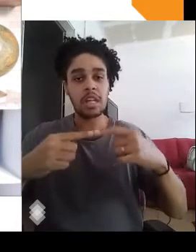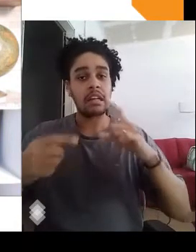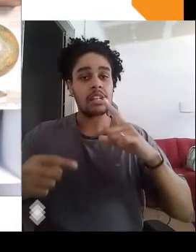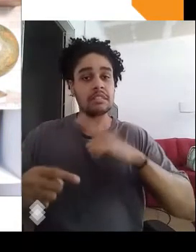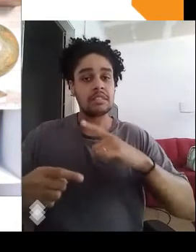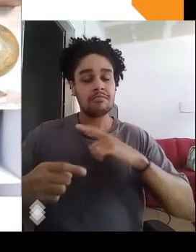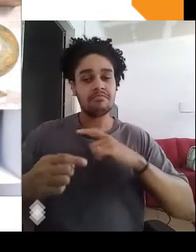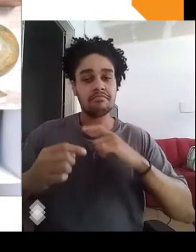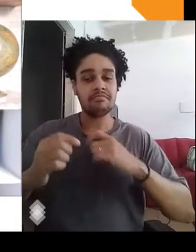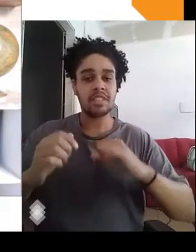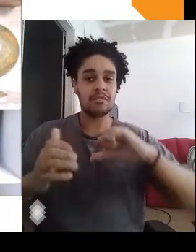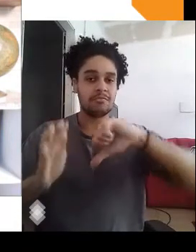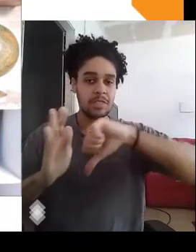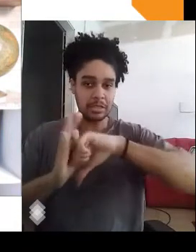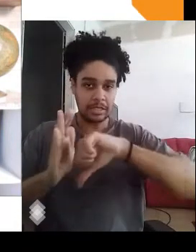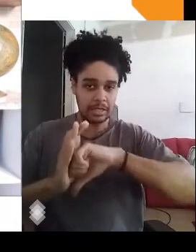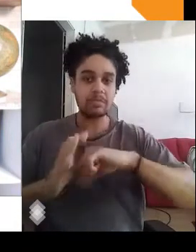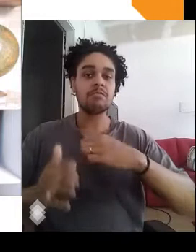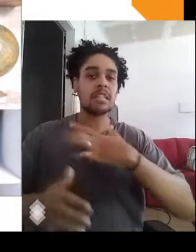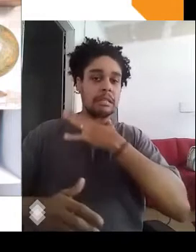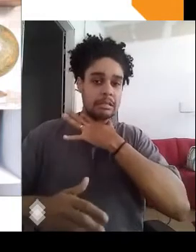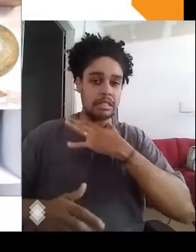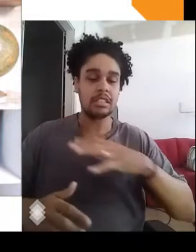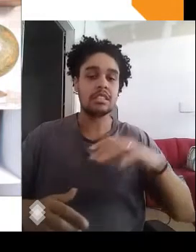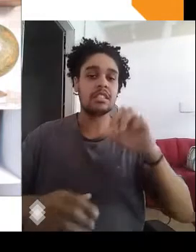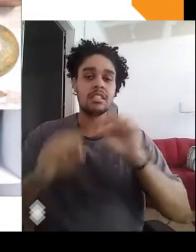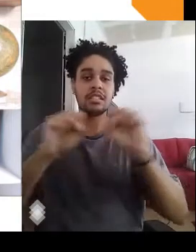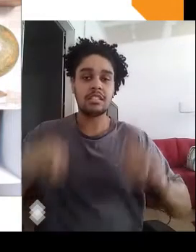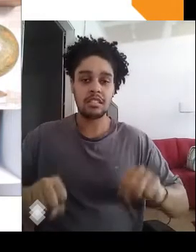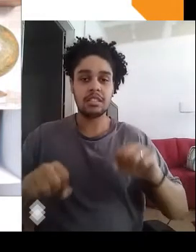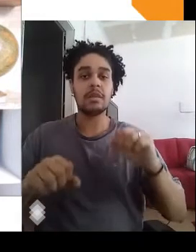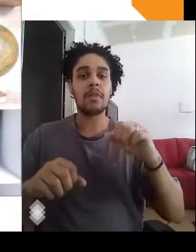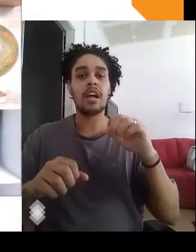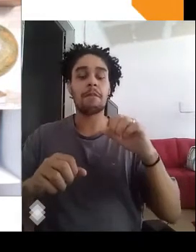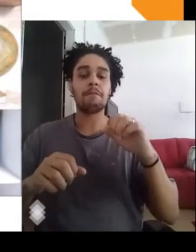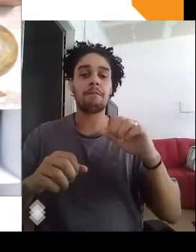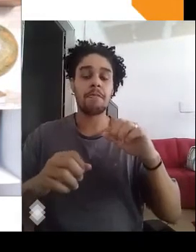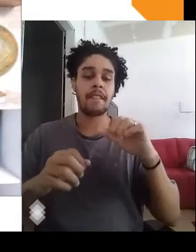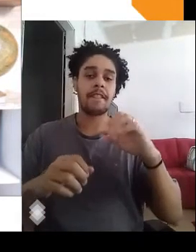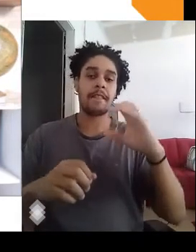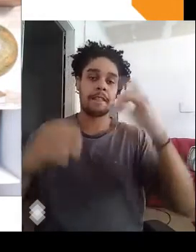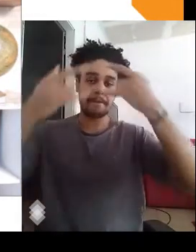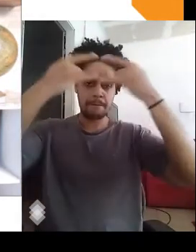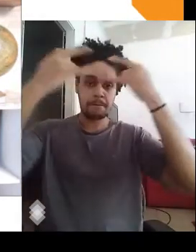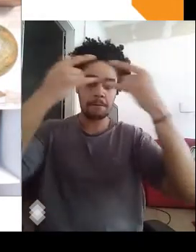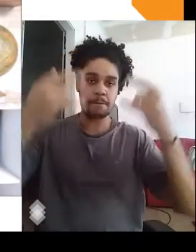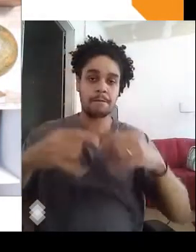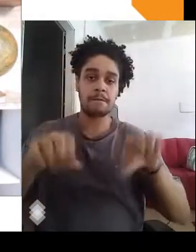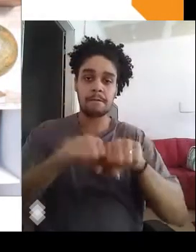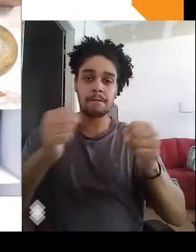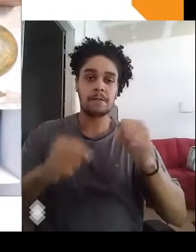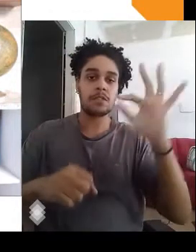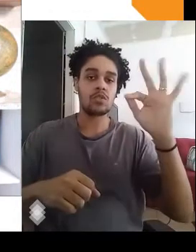uma crise do sistema capitalista e uma ruptura com o modelo fordista. A ruptura com o modelo